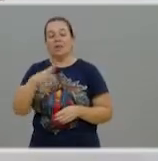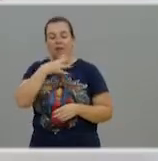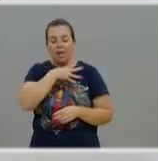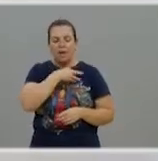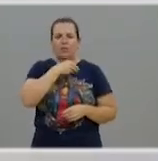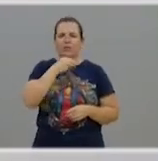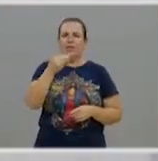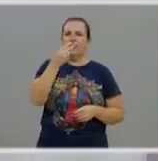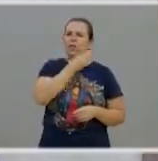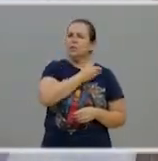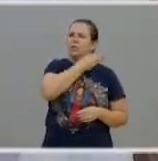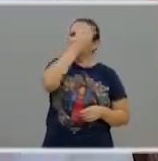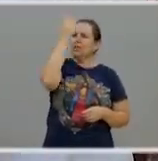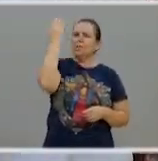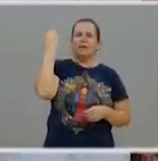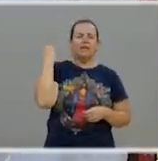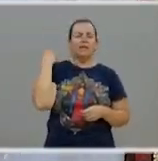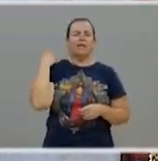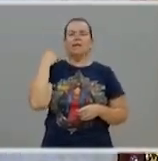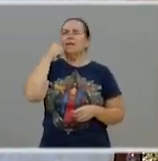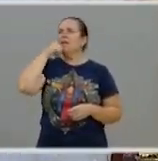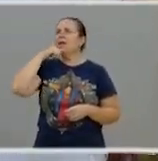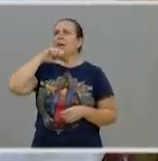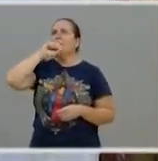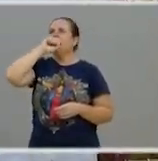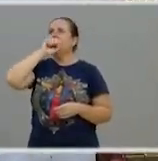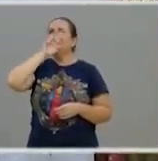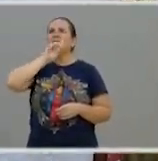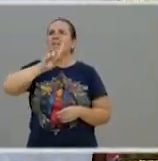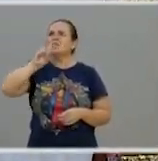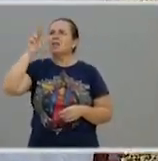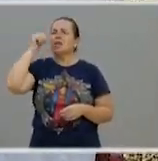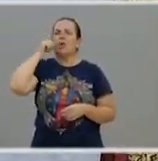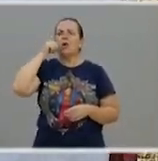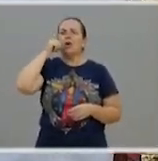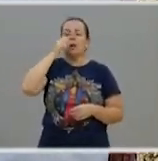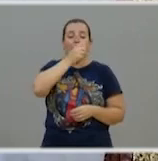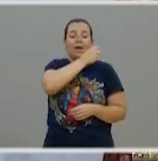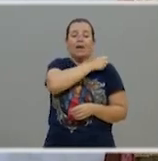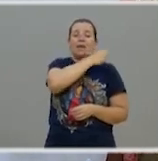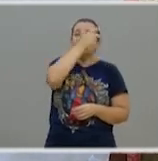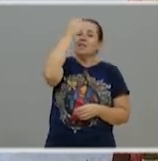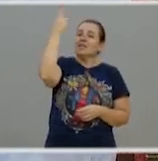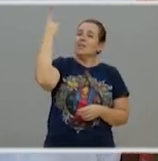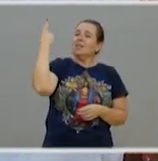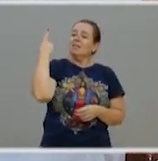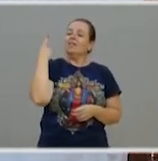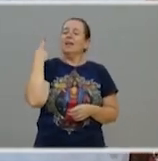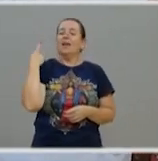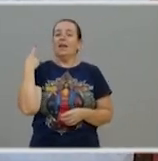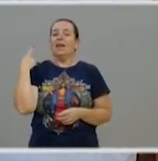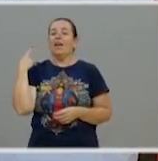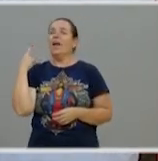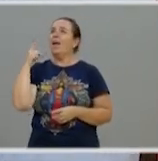Jesus. Filho de Maria, Mãe Senhora